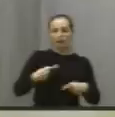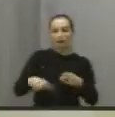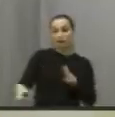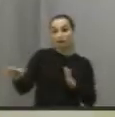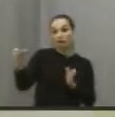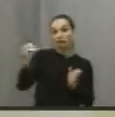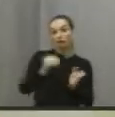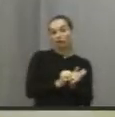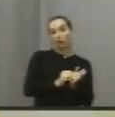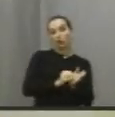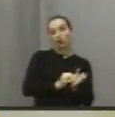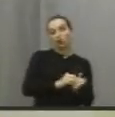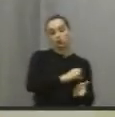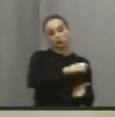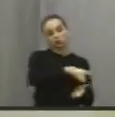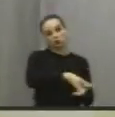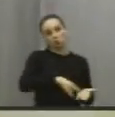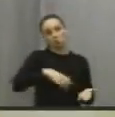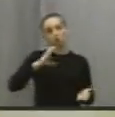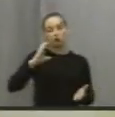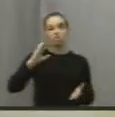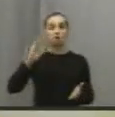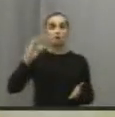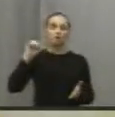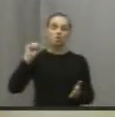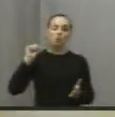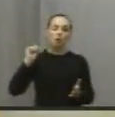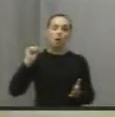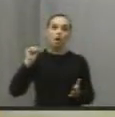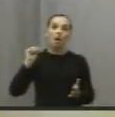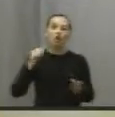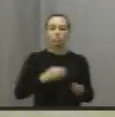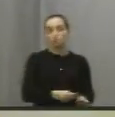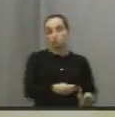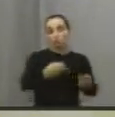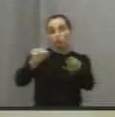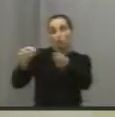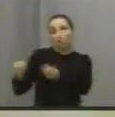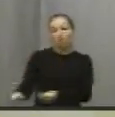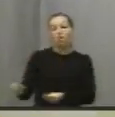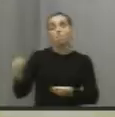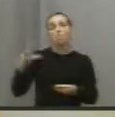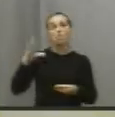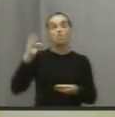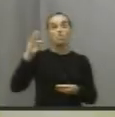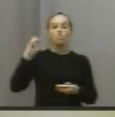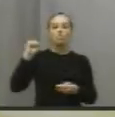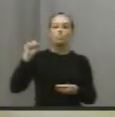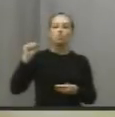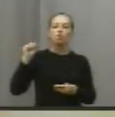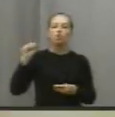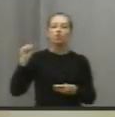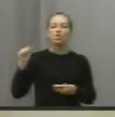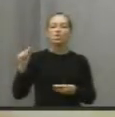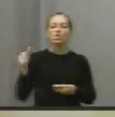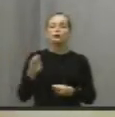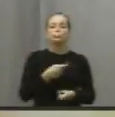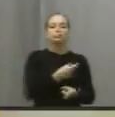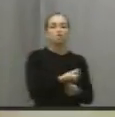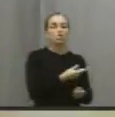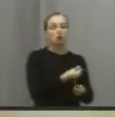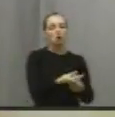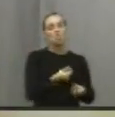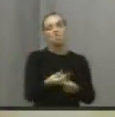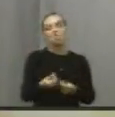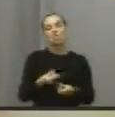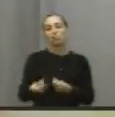num contrato da CTA com a Paraty, que passava para a CTA a prerrogativa da venda dos passes de